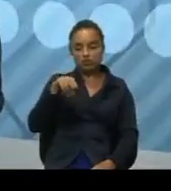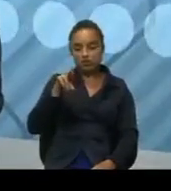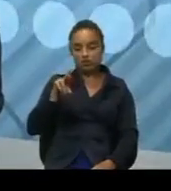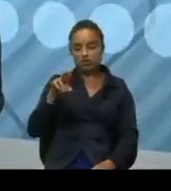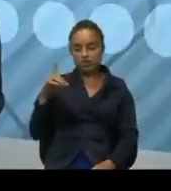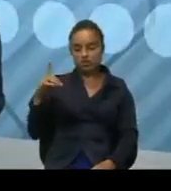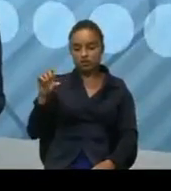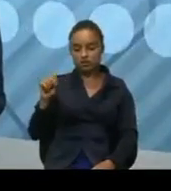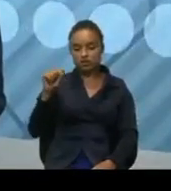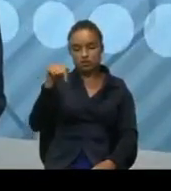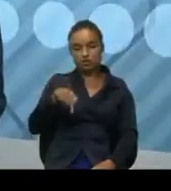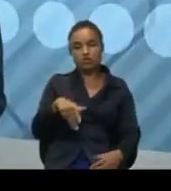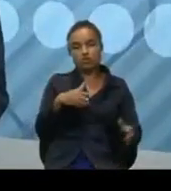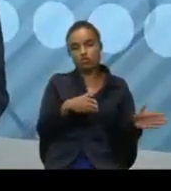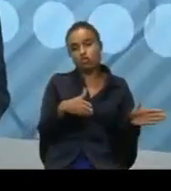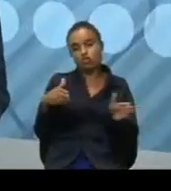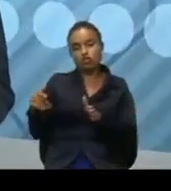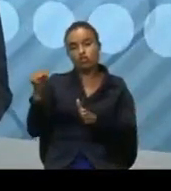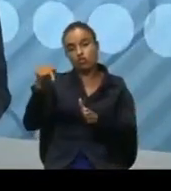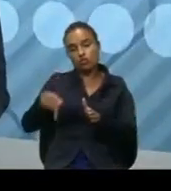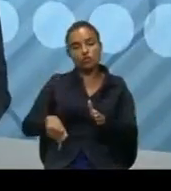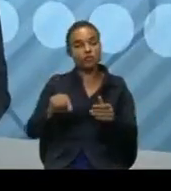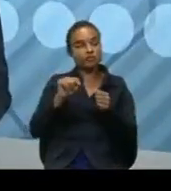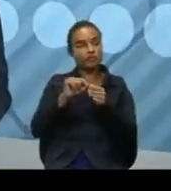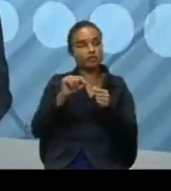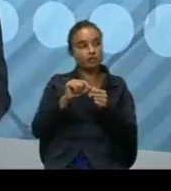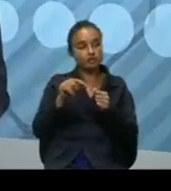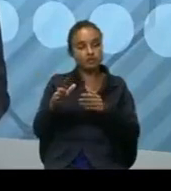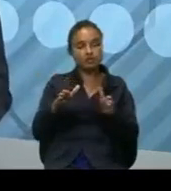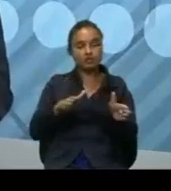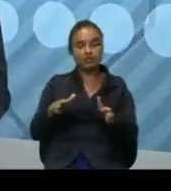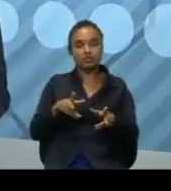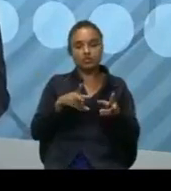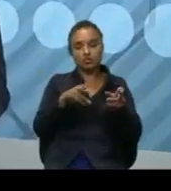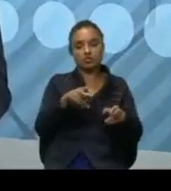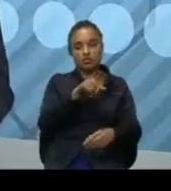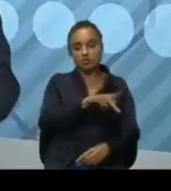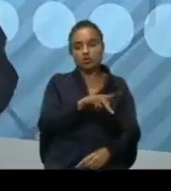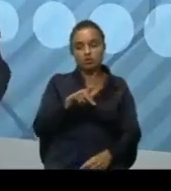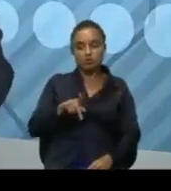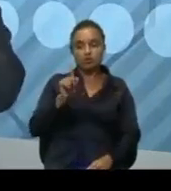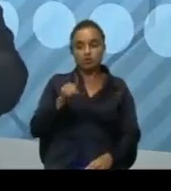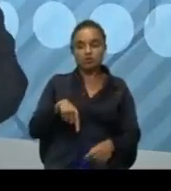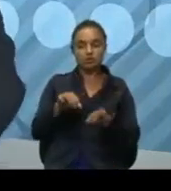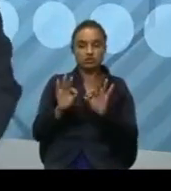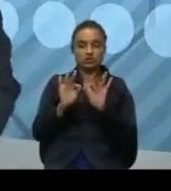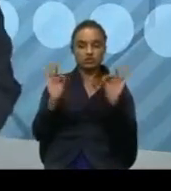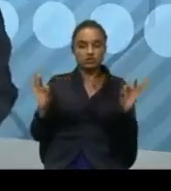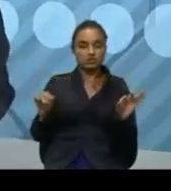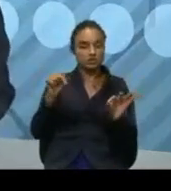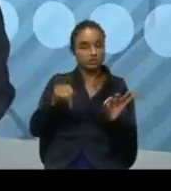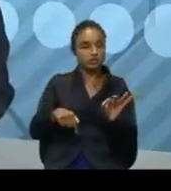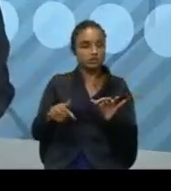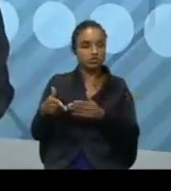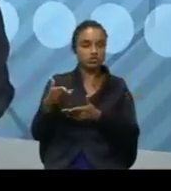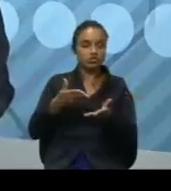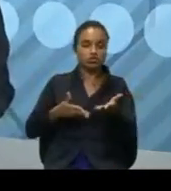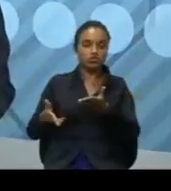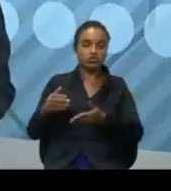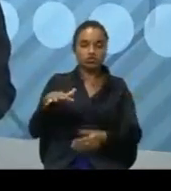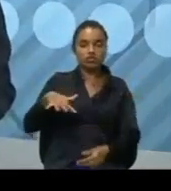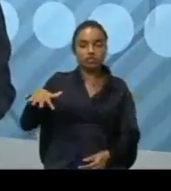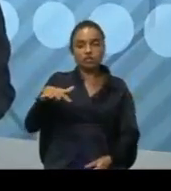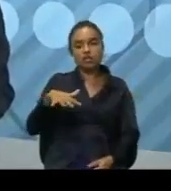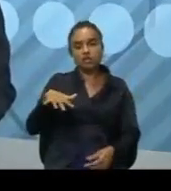aulas e conforme a NR18 e vai fazer o dimensionamento igual o professor fez, bem simples. Tenta estimar uma área